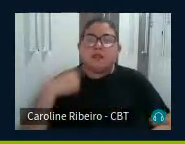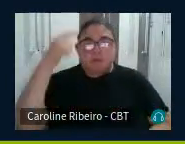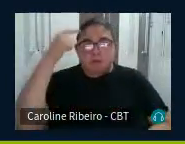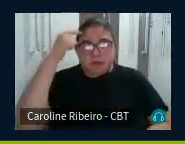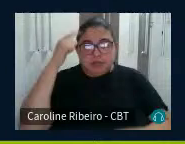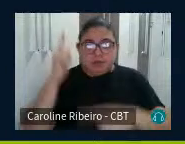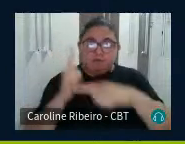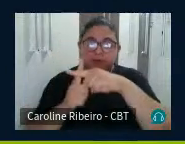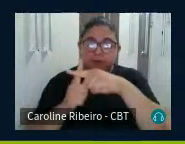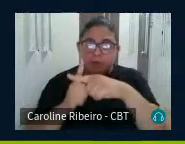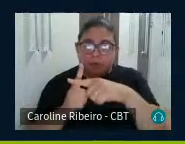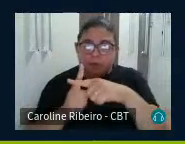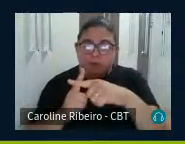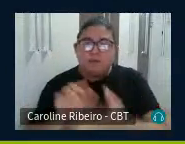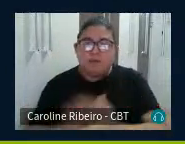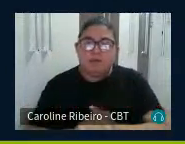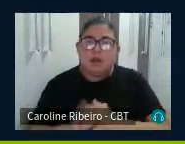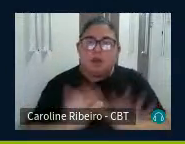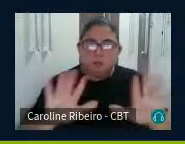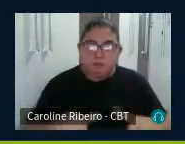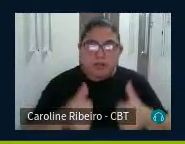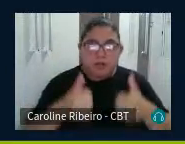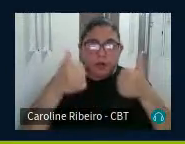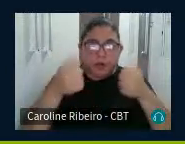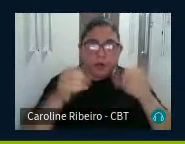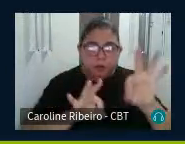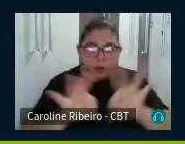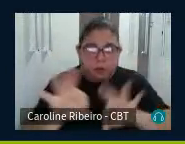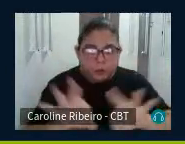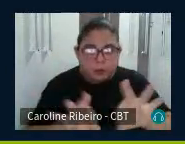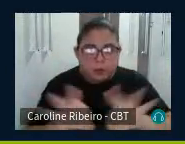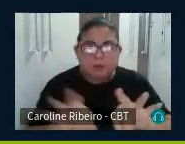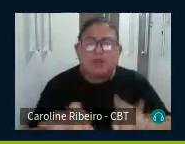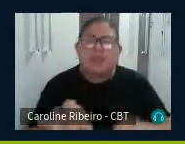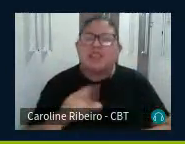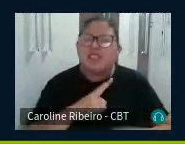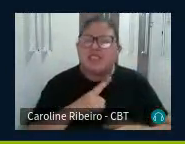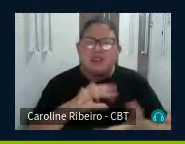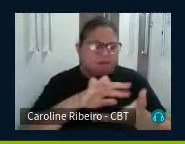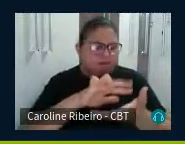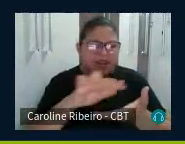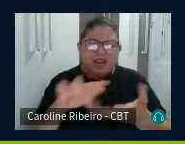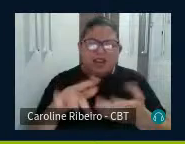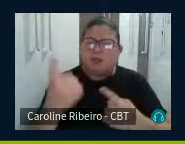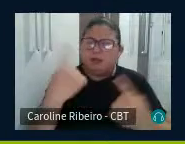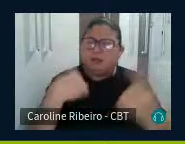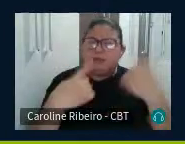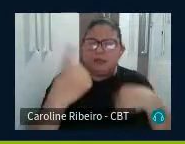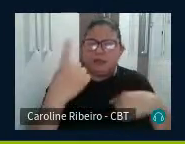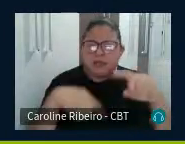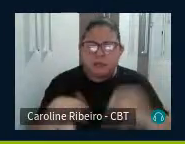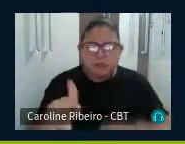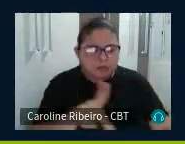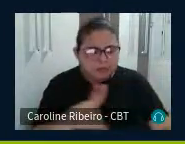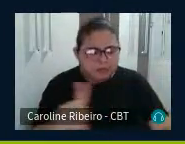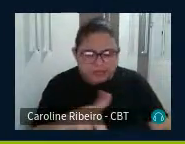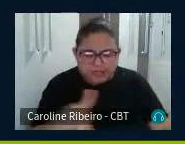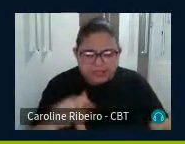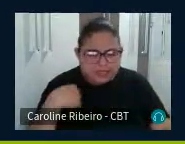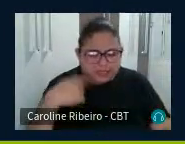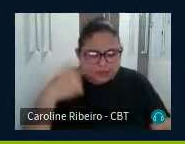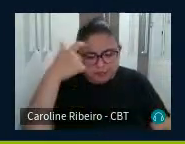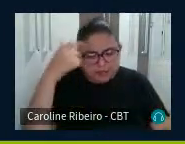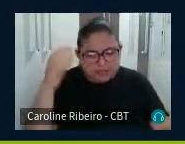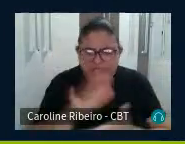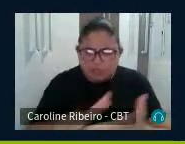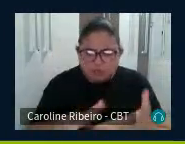Melhorar o planejamento. Eram várias tarefas, né? Tudo ao mesmo tempo. E eu sentia que era fundamental me